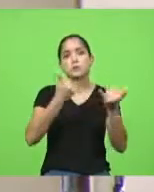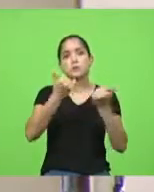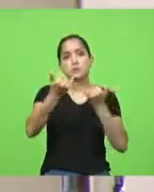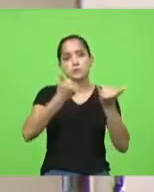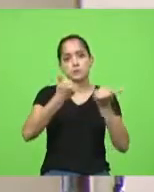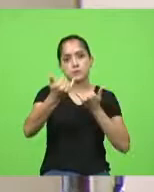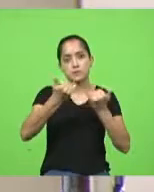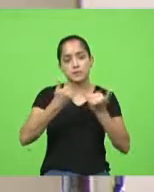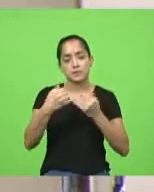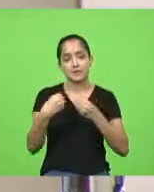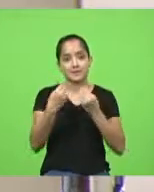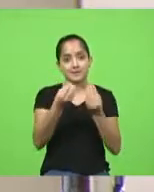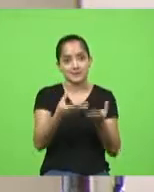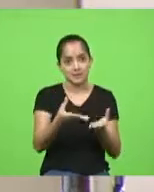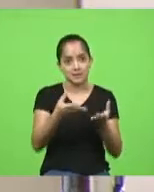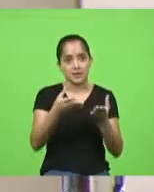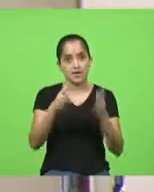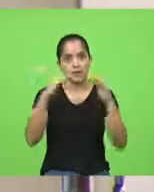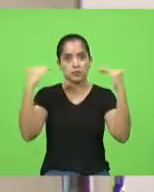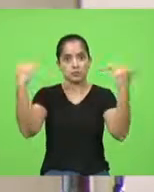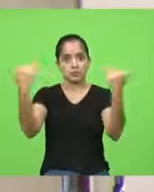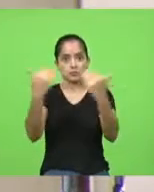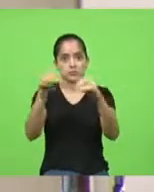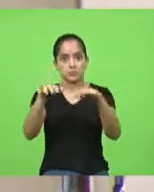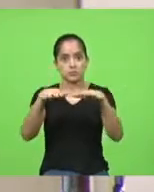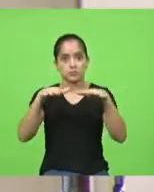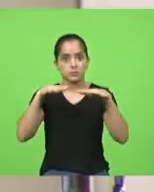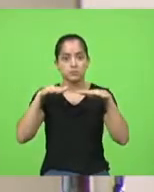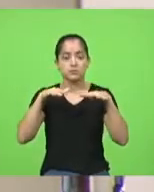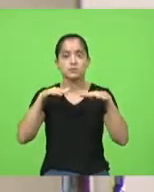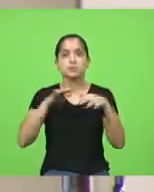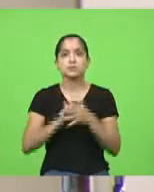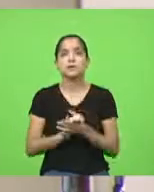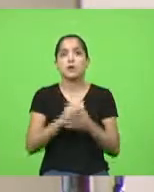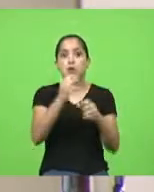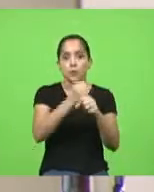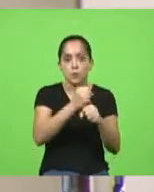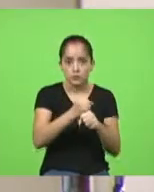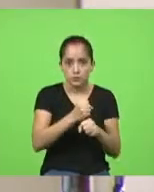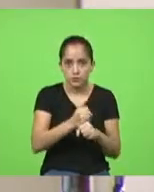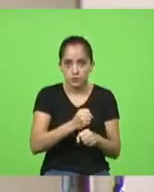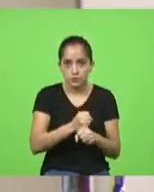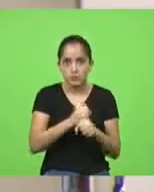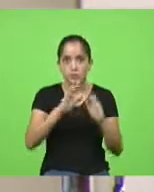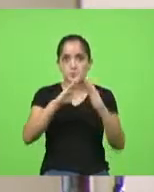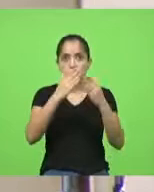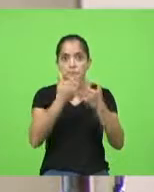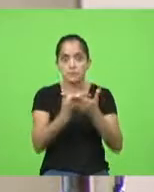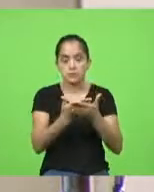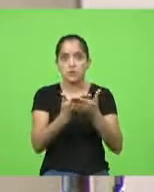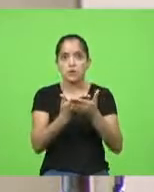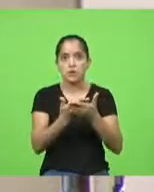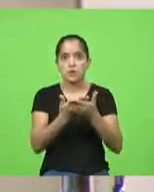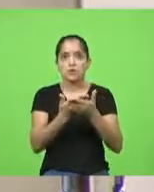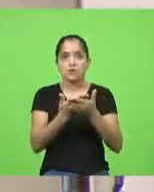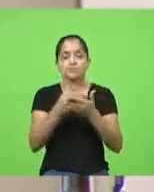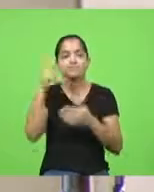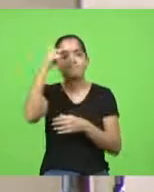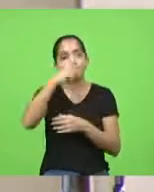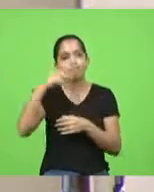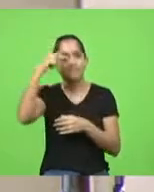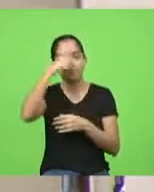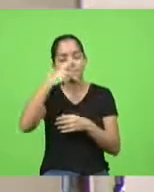da entrega do ginásio poliesportivo Rafael Martins dos Santos, construído nas dependências da Escola Governador Ivo Silveira, na cidade de Palhoça, em